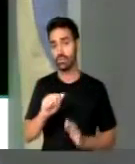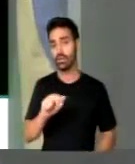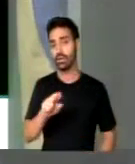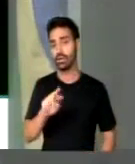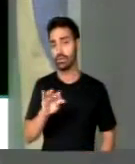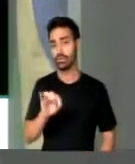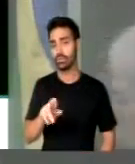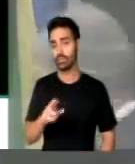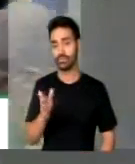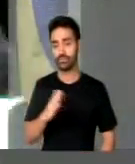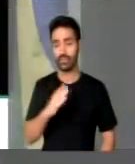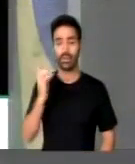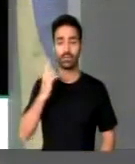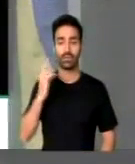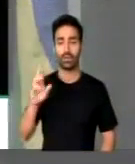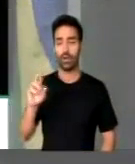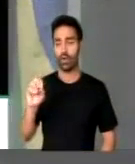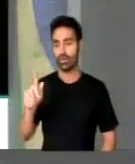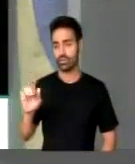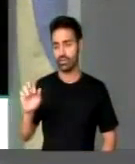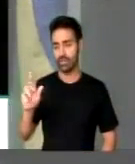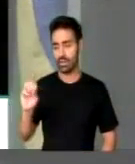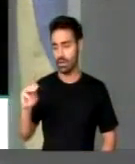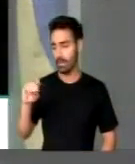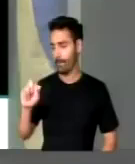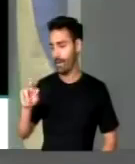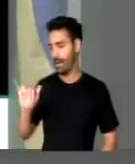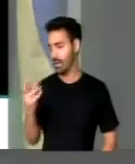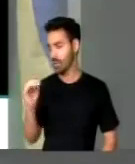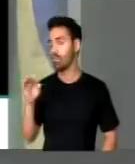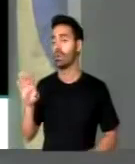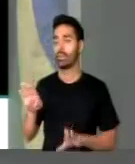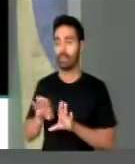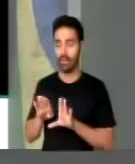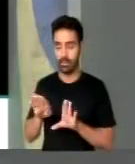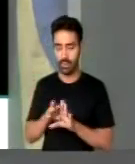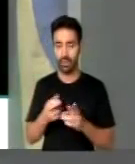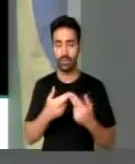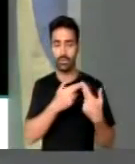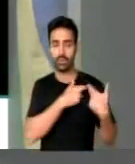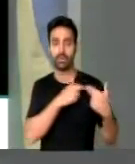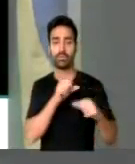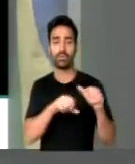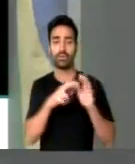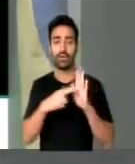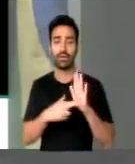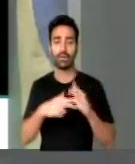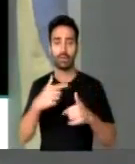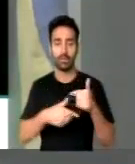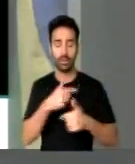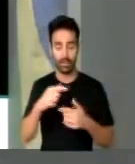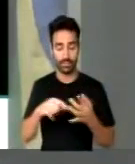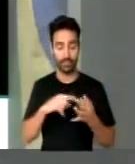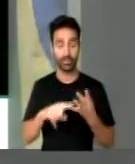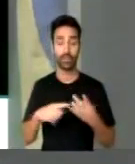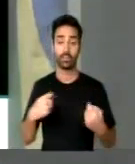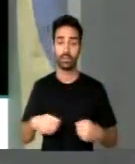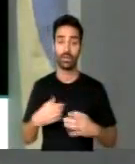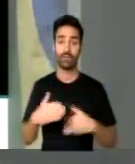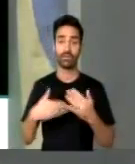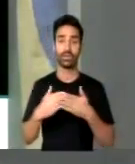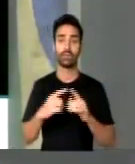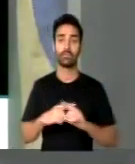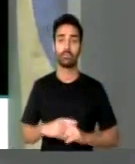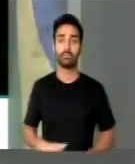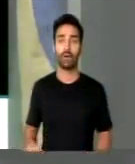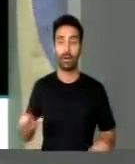o deputado Rogério Marinho, relator também da reforma trabalhista. Temos que avançar, mas é